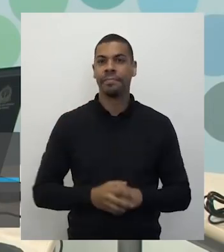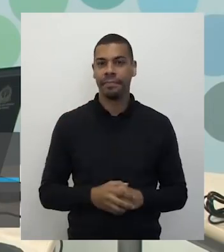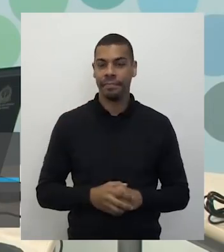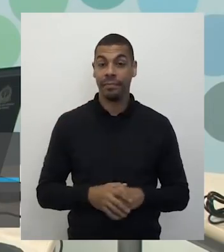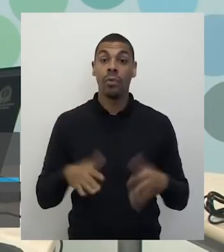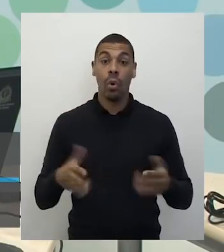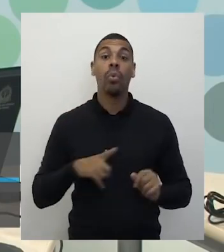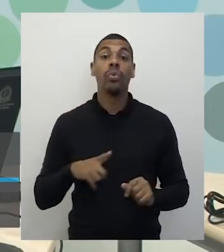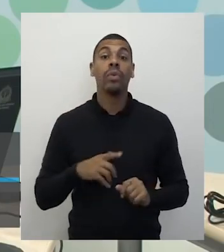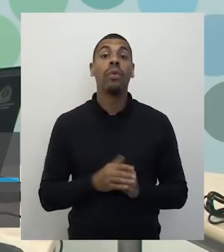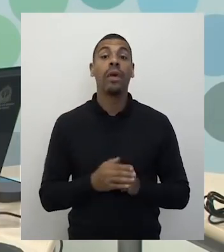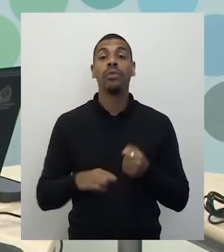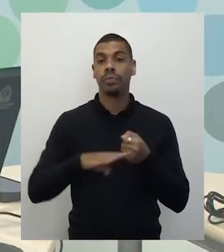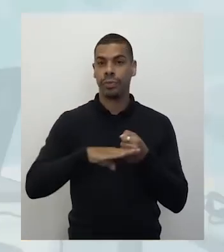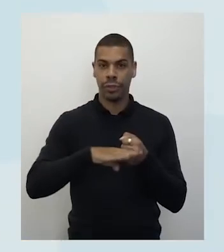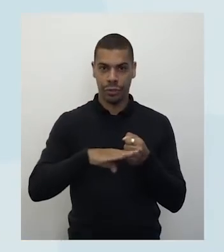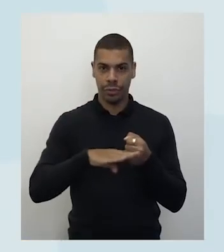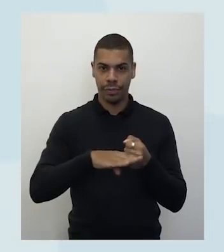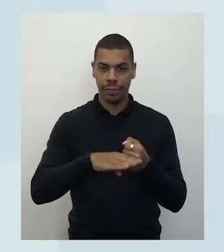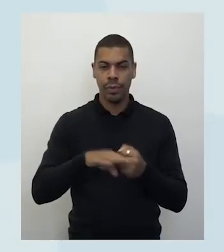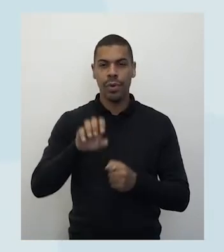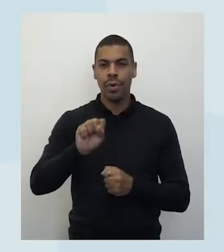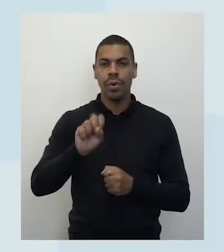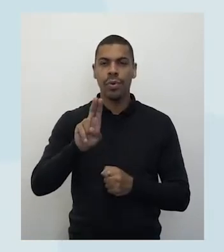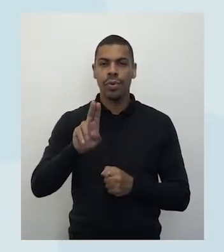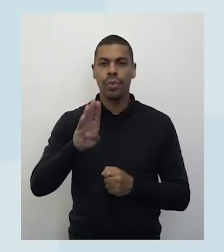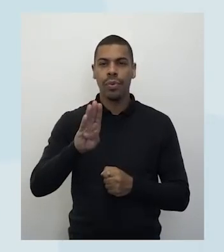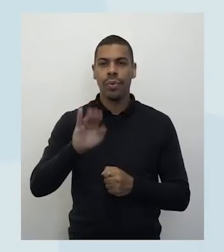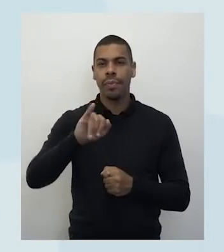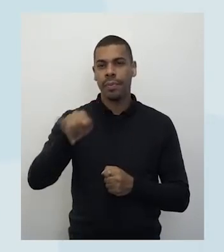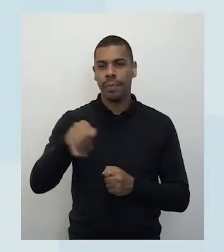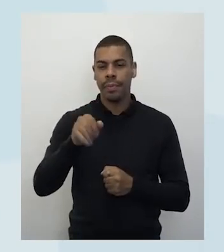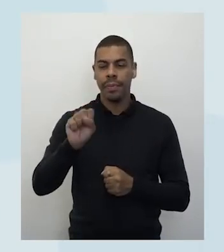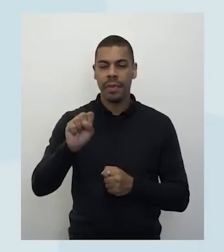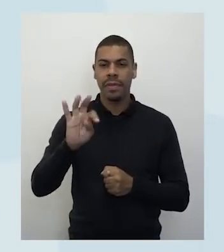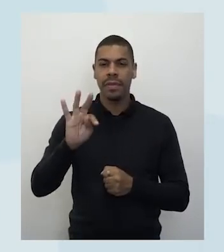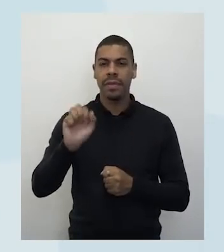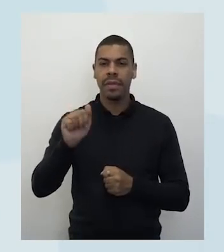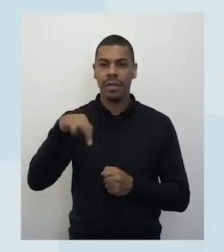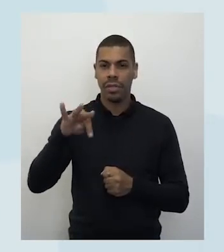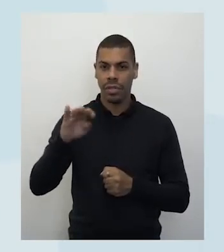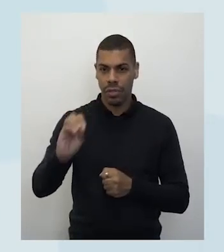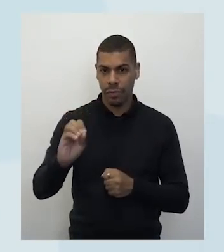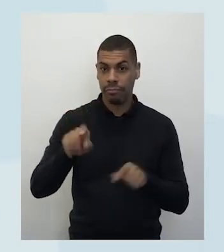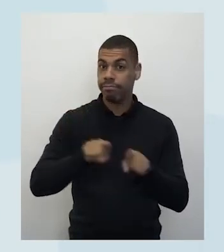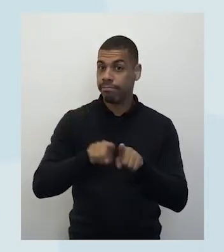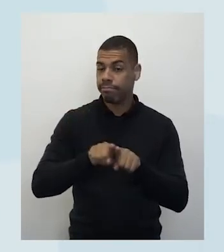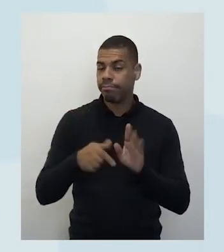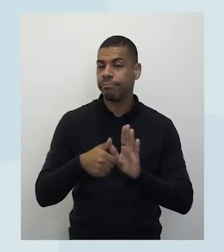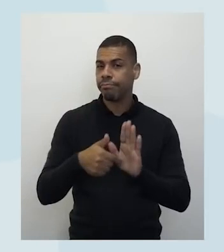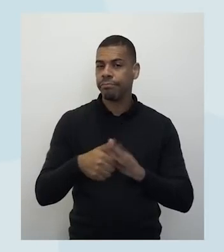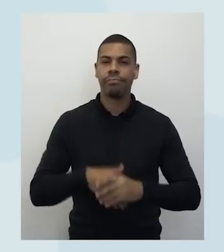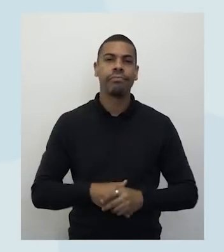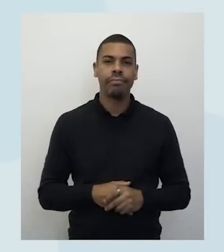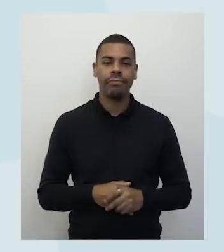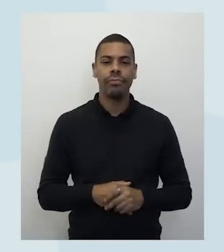tenho um substantivo, que no caso aí são as gatinhas, né? E aí ele está concordando o adjetivo lindas, o numeral duas, o